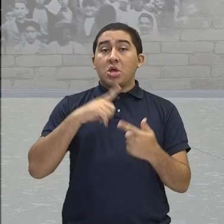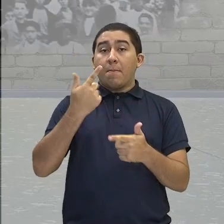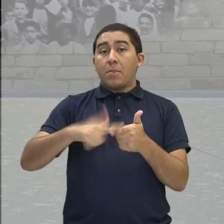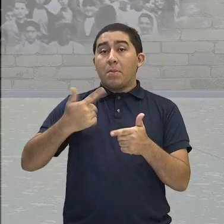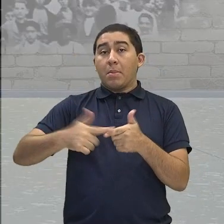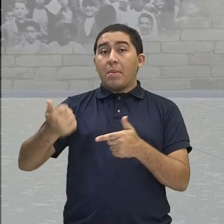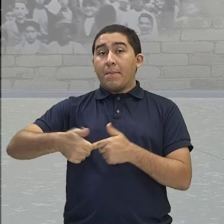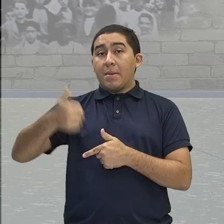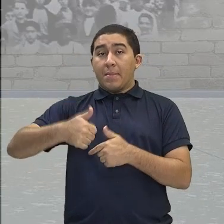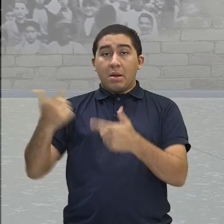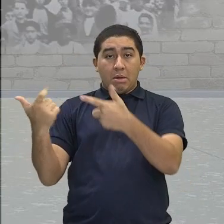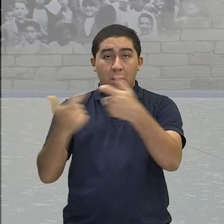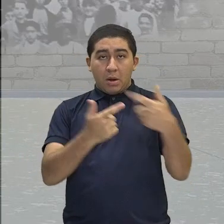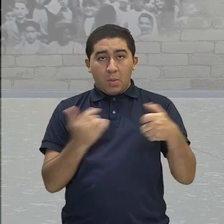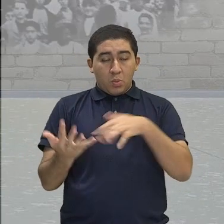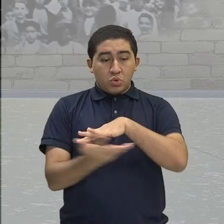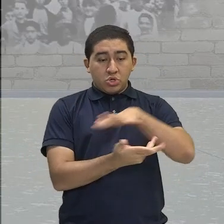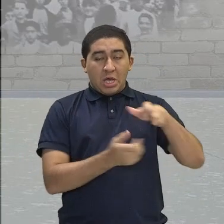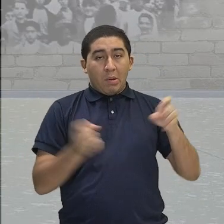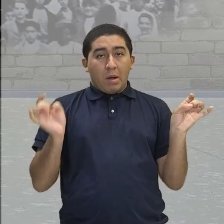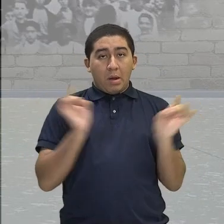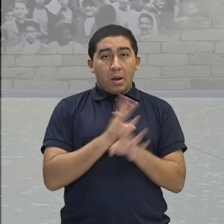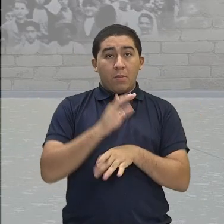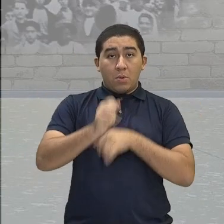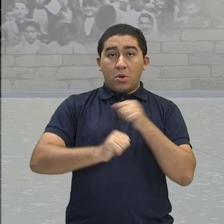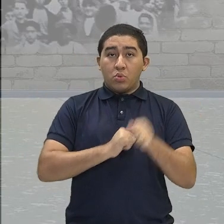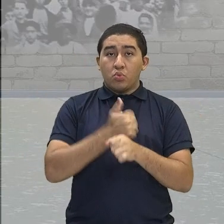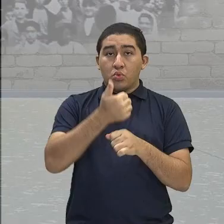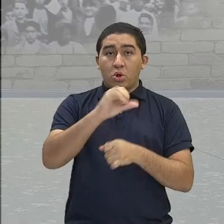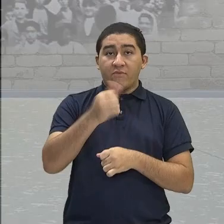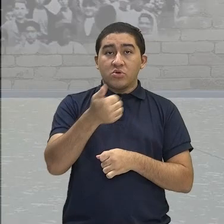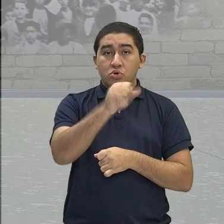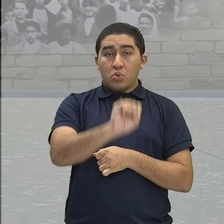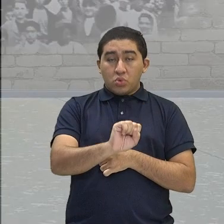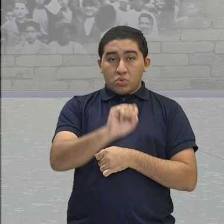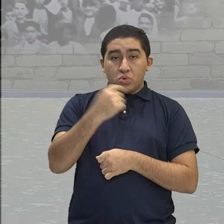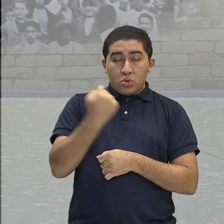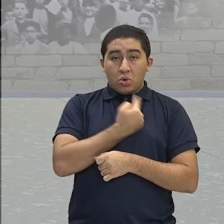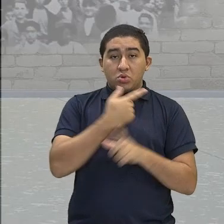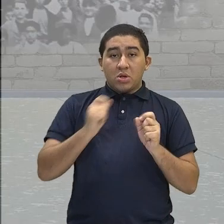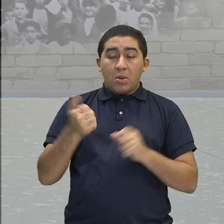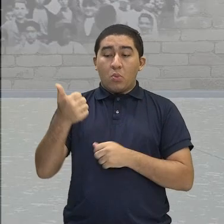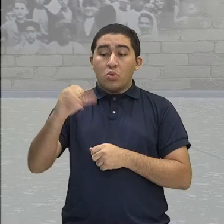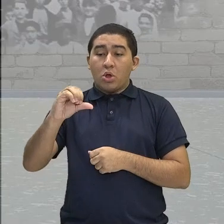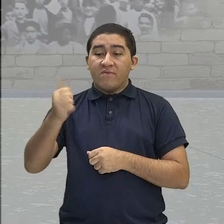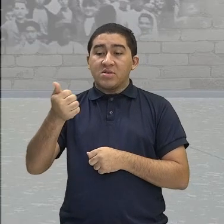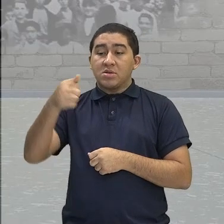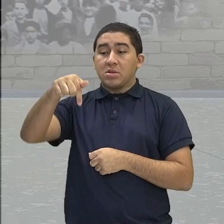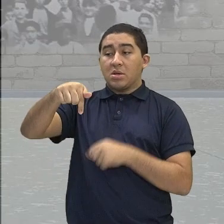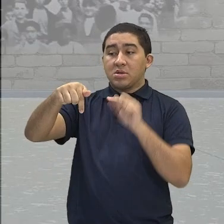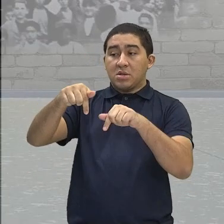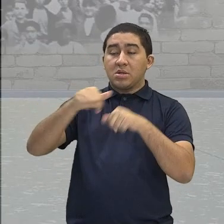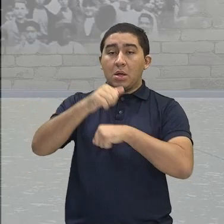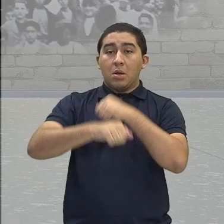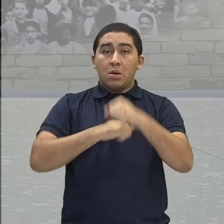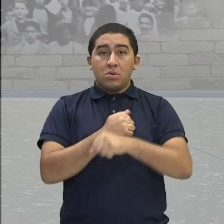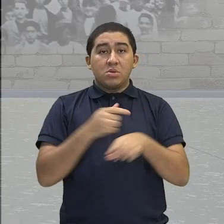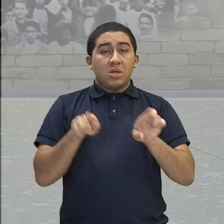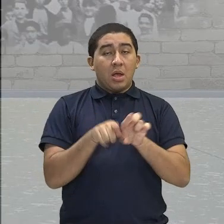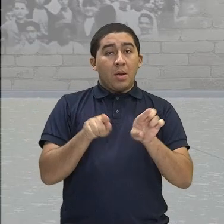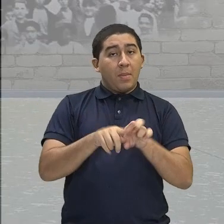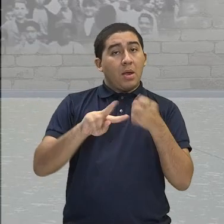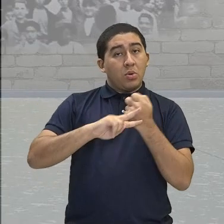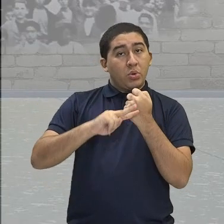Guerra Mundial ela acaba em 1918. Estamos aqui em 1917 e os efeitos da guerra